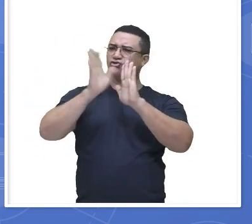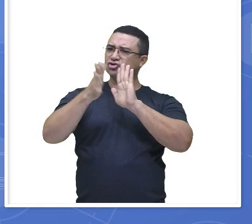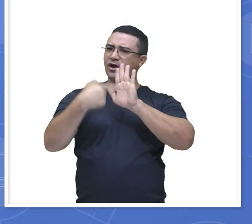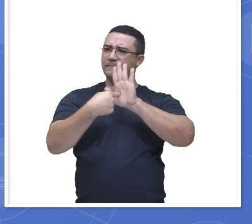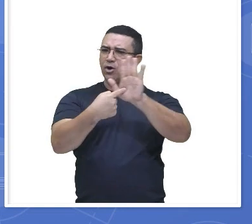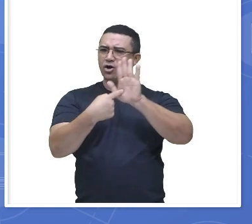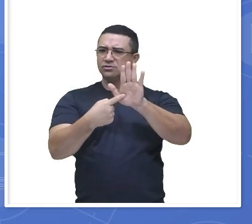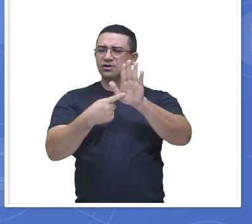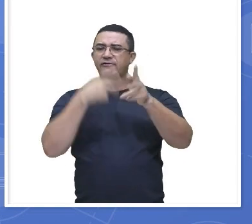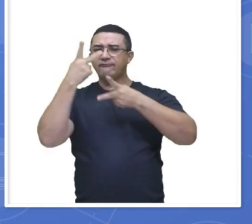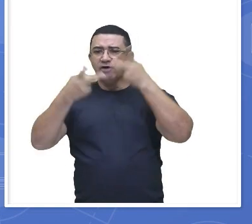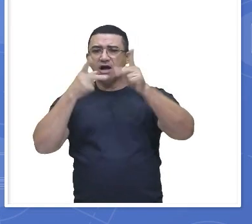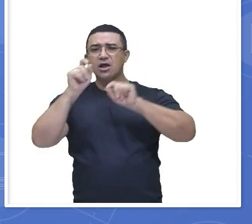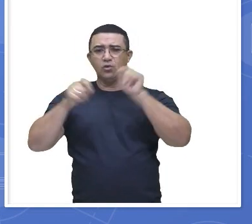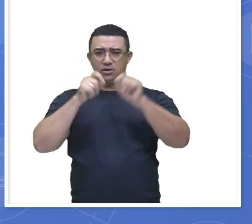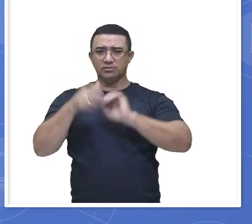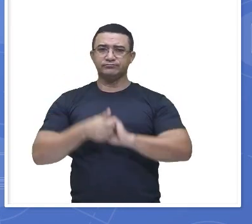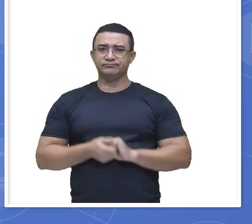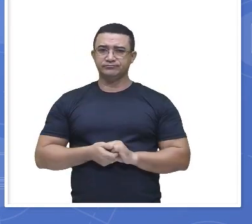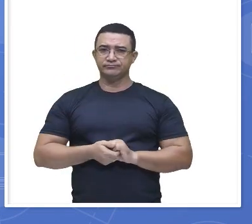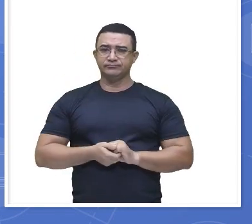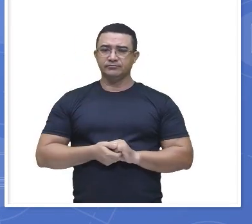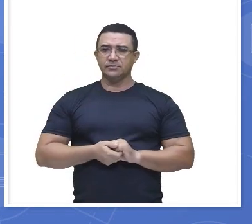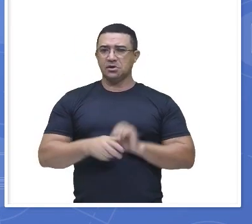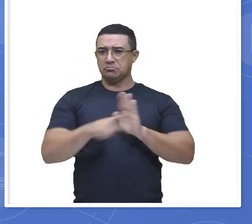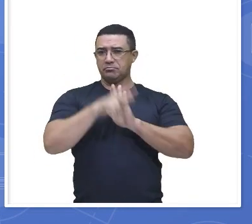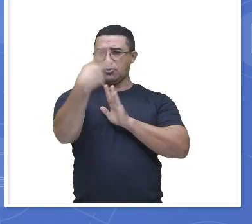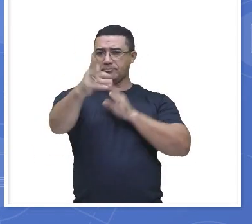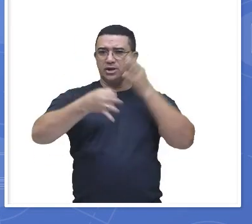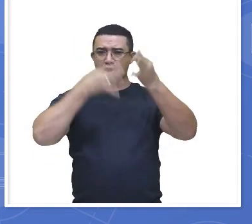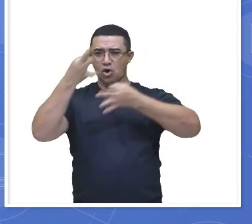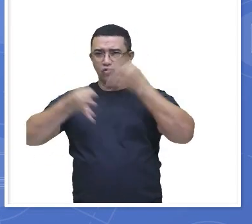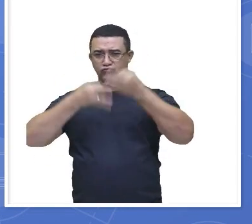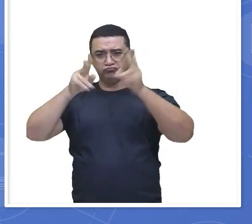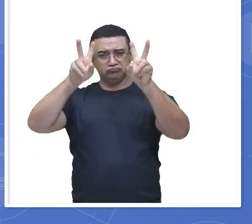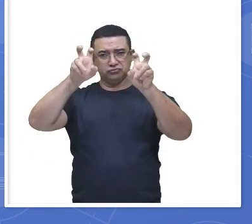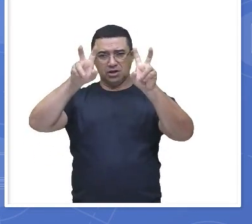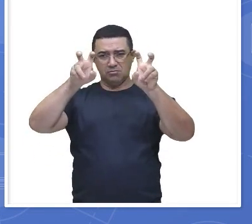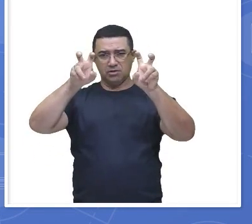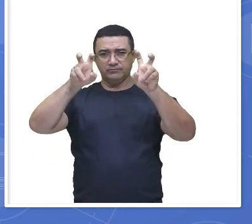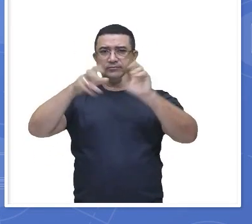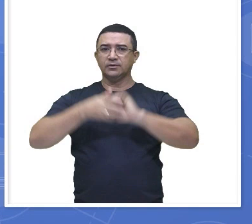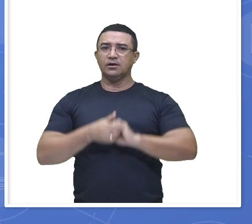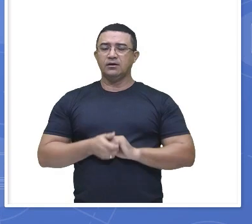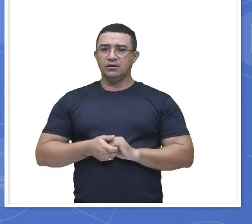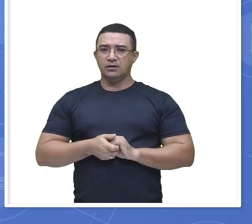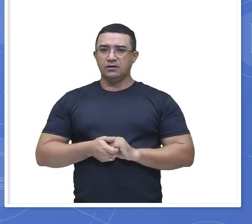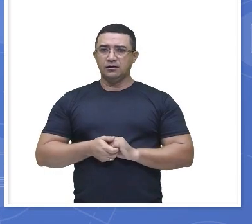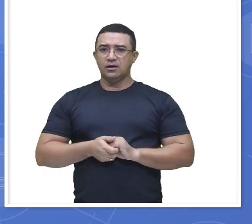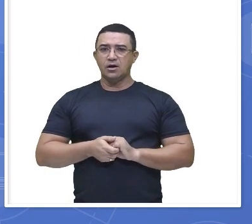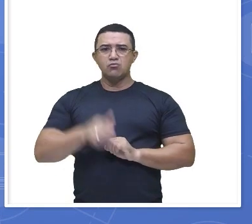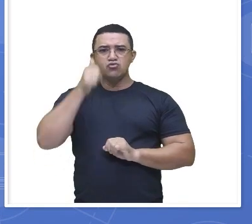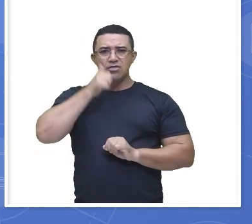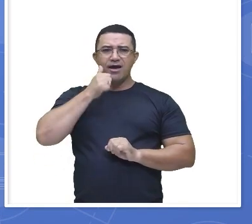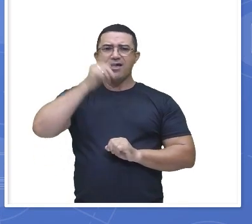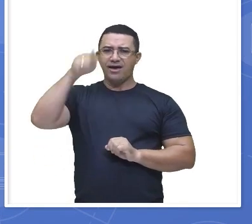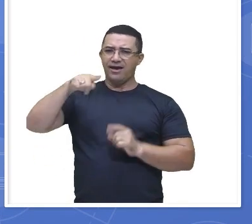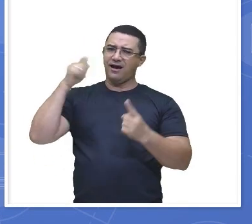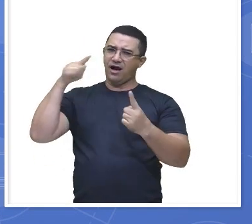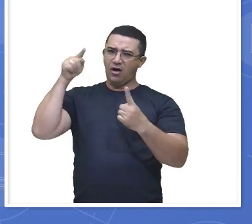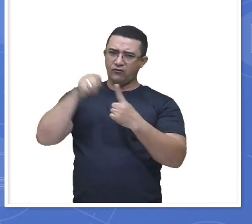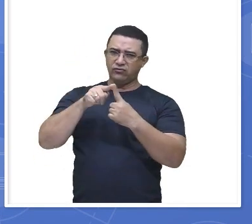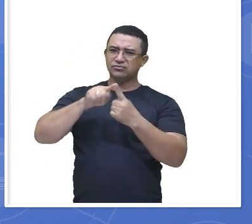uma afirmação, que é a sua tese, a sua opinião sobre o assunto, não é? Ele diz, ele afirma que as mulheres